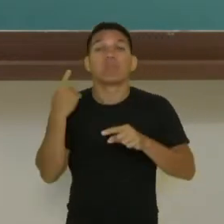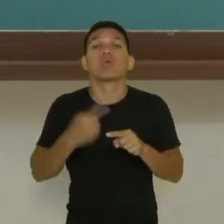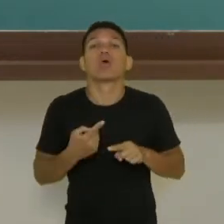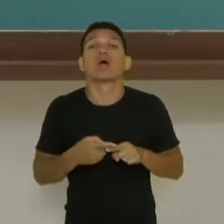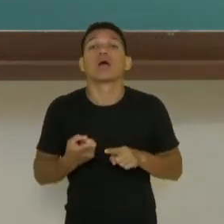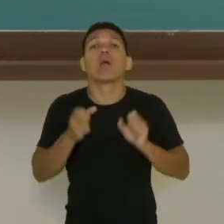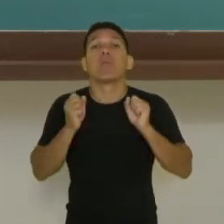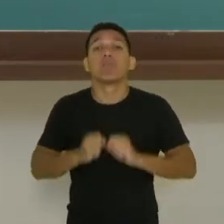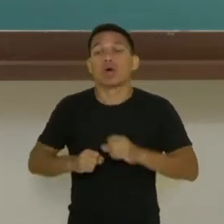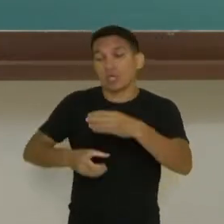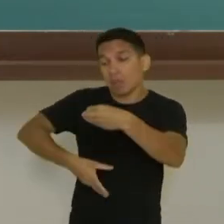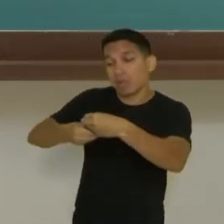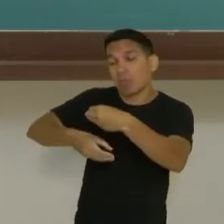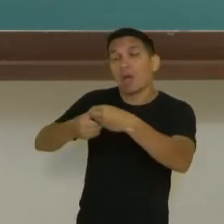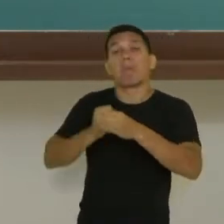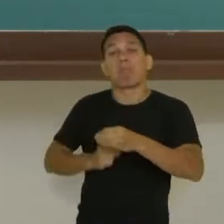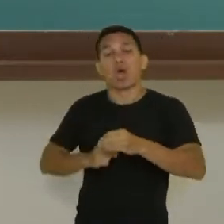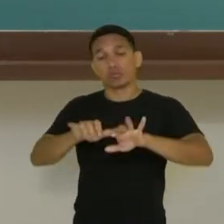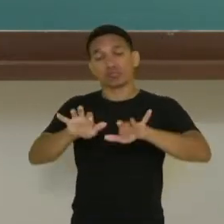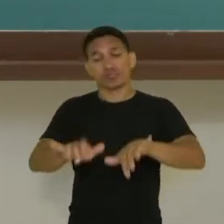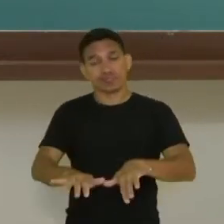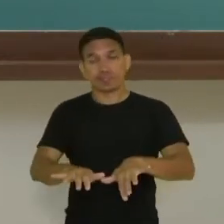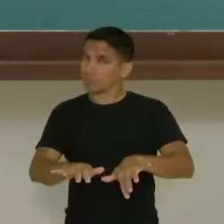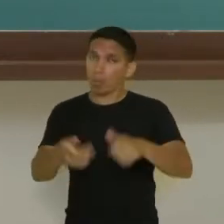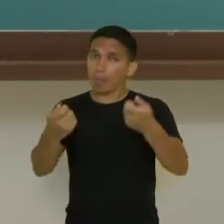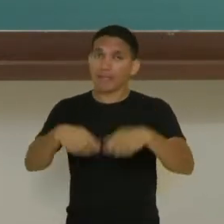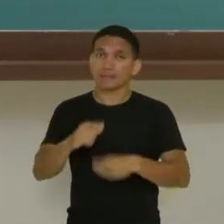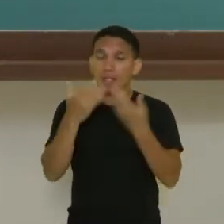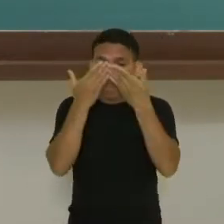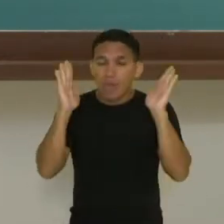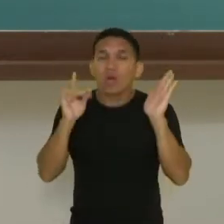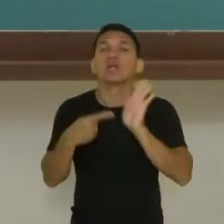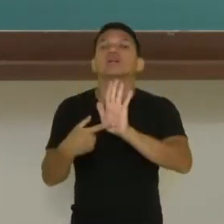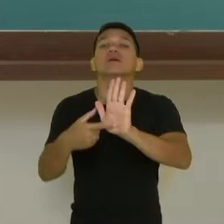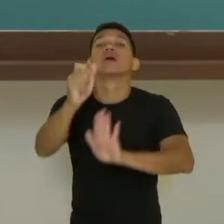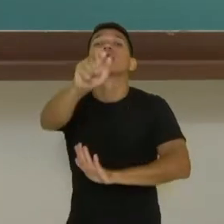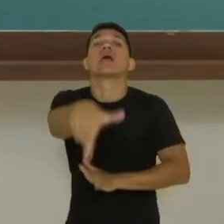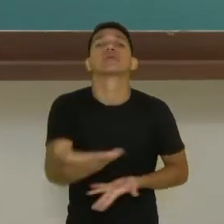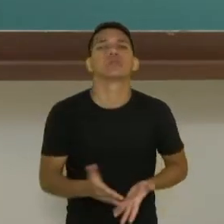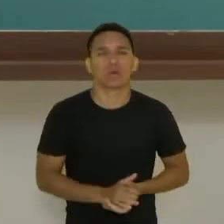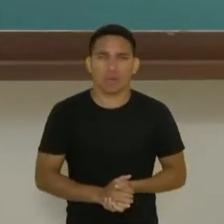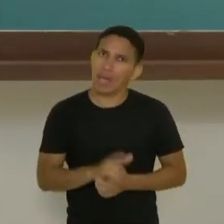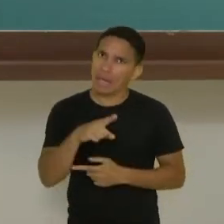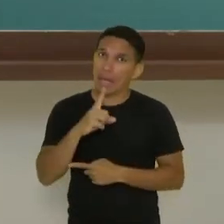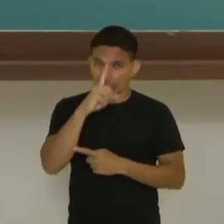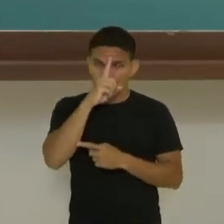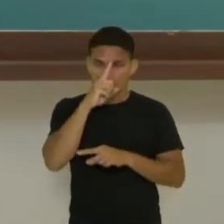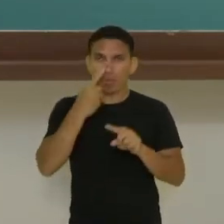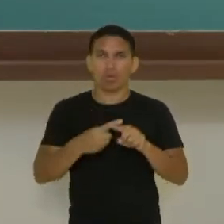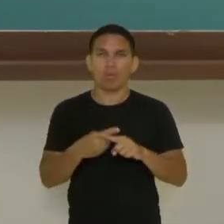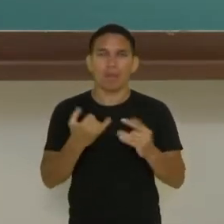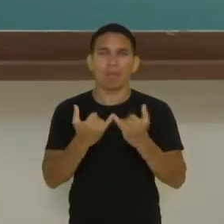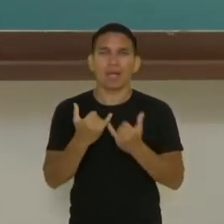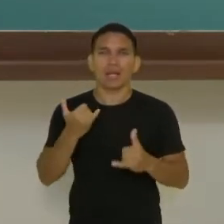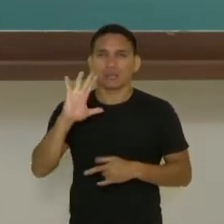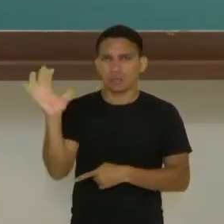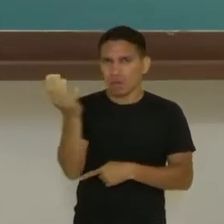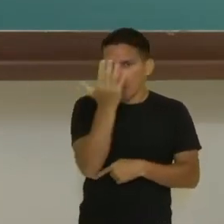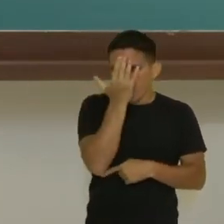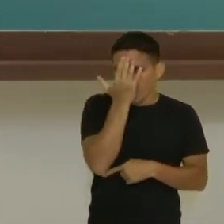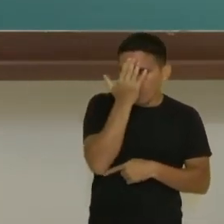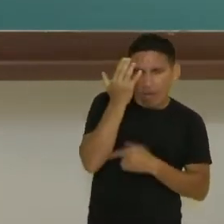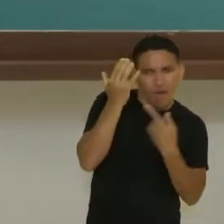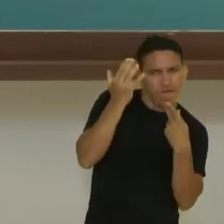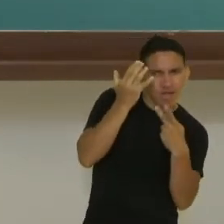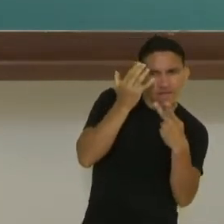se identificar, e isso é perigoso, porque as pessoas se escondem por trás de uma máscara, né, ou até mesmo por trás